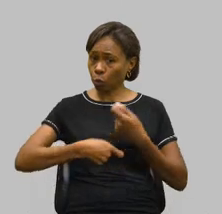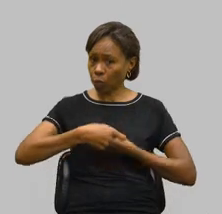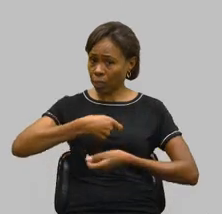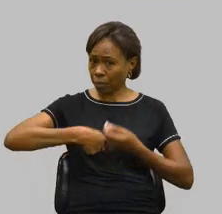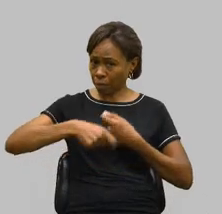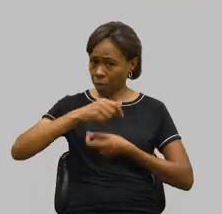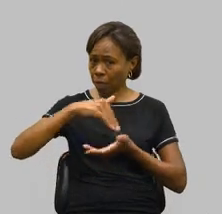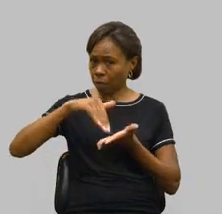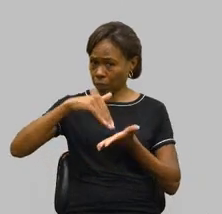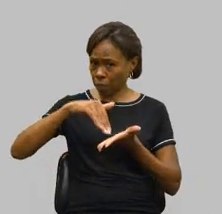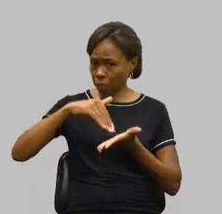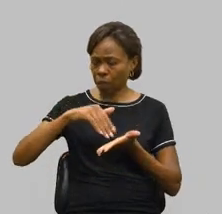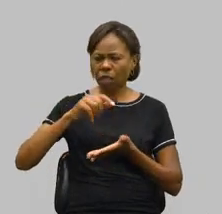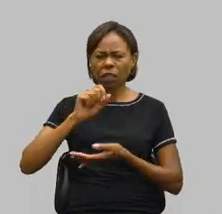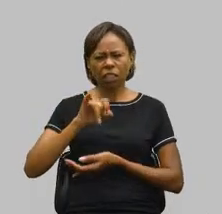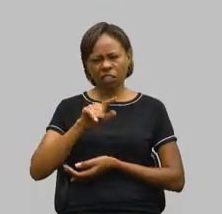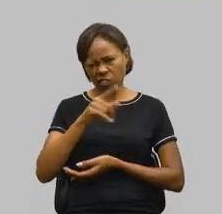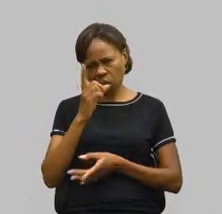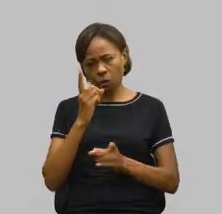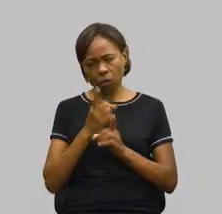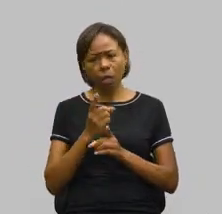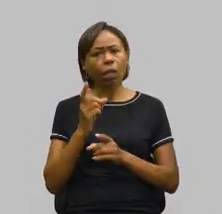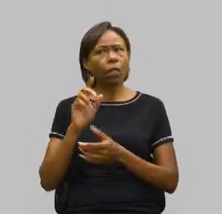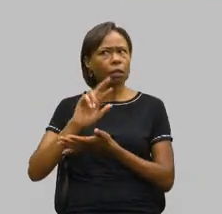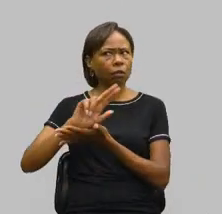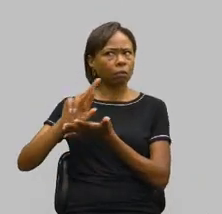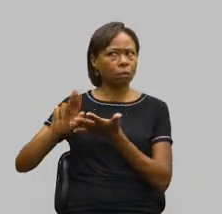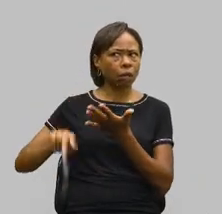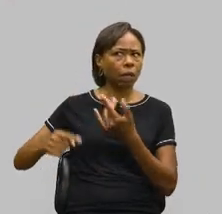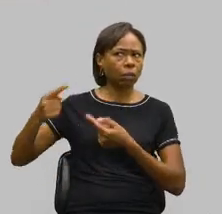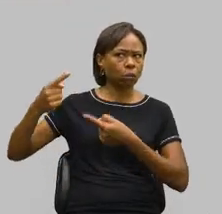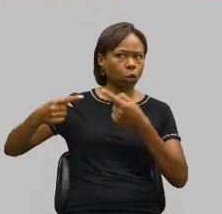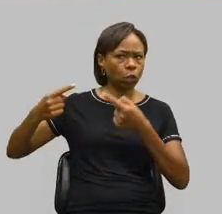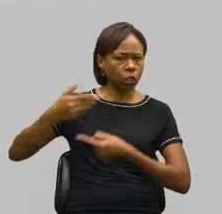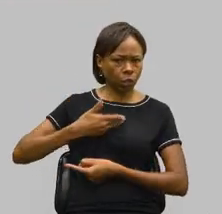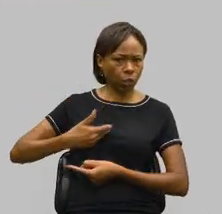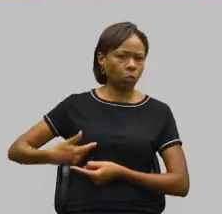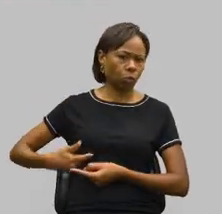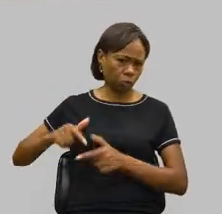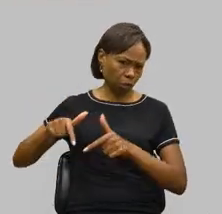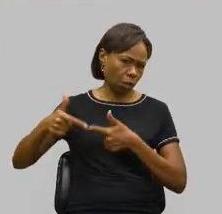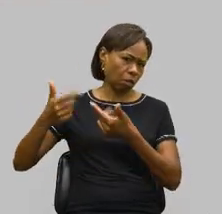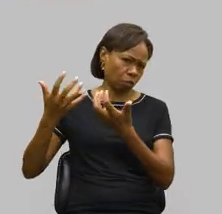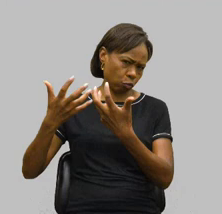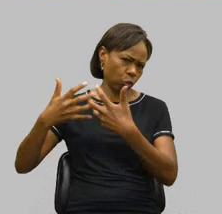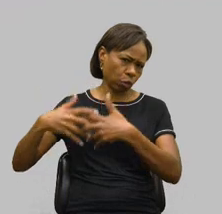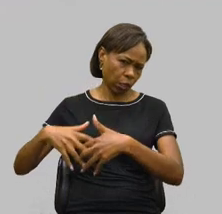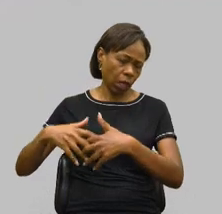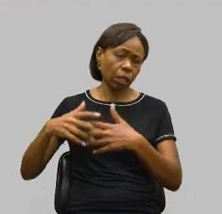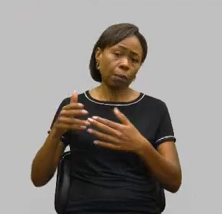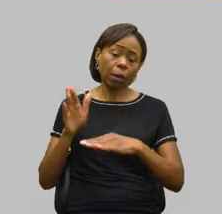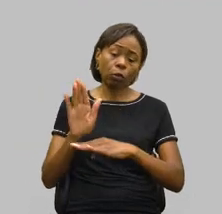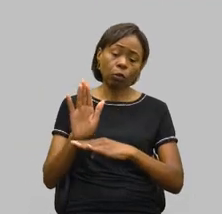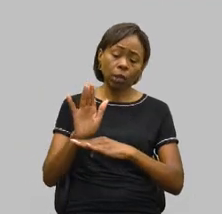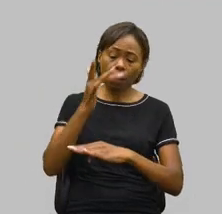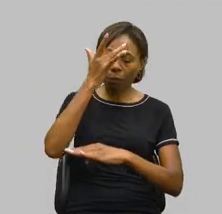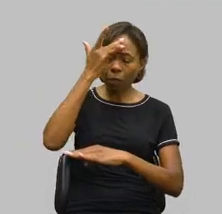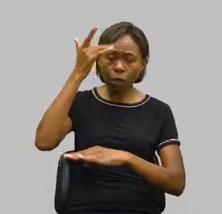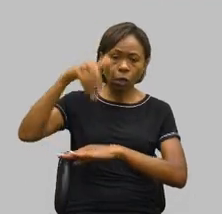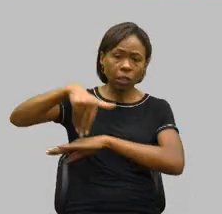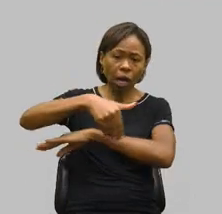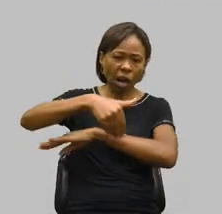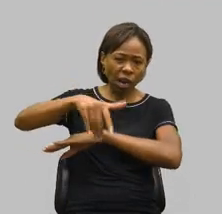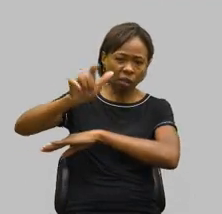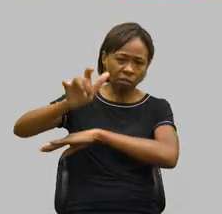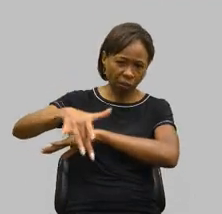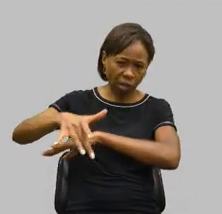você encontrar Eu sei que existe várias políticas públicas em exercício a e eh para as pessoas em situação de rua mas eu